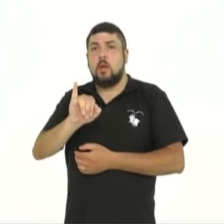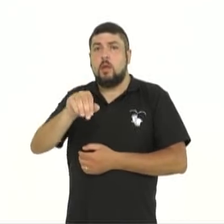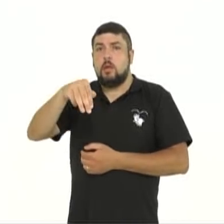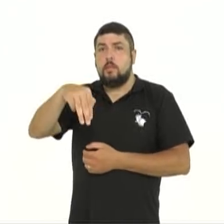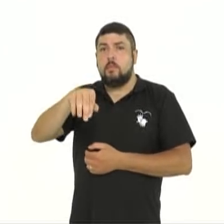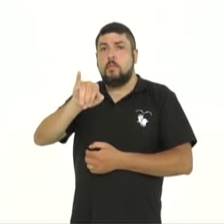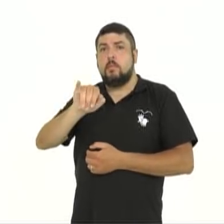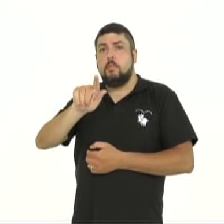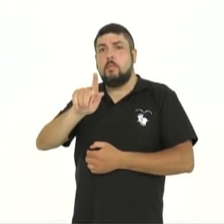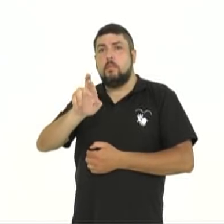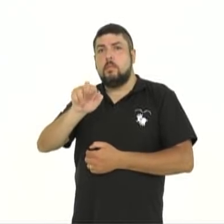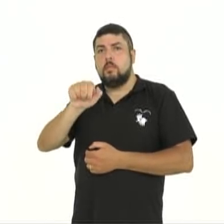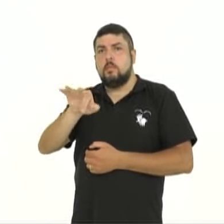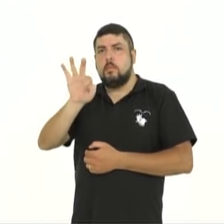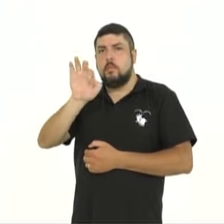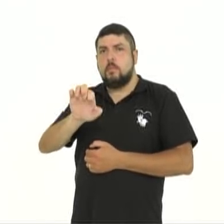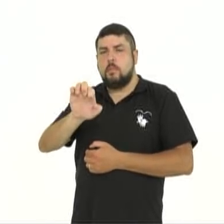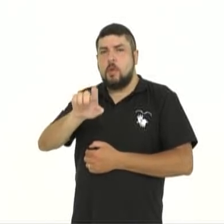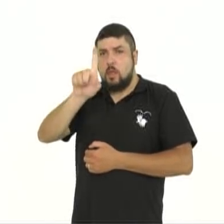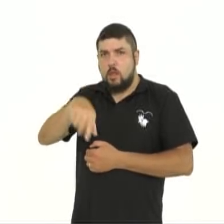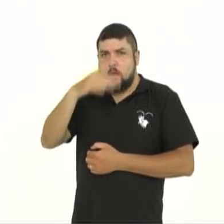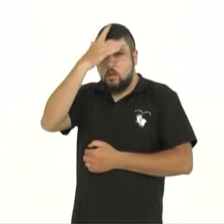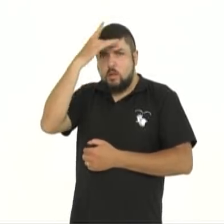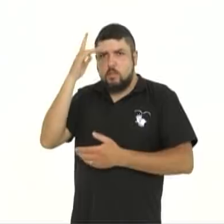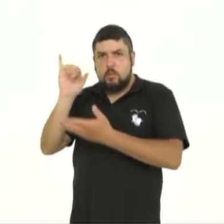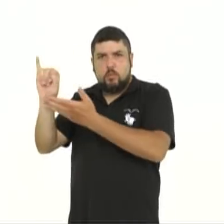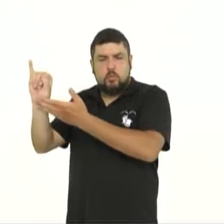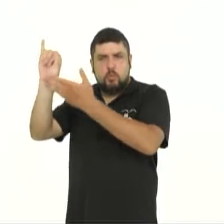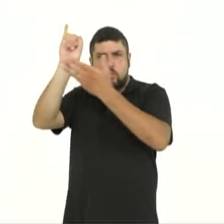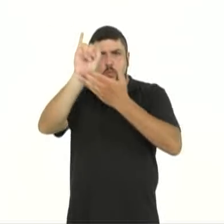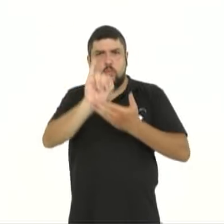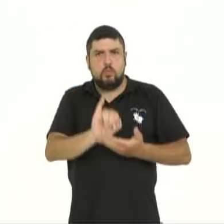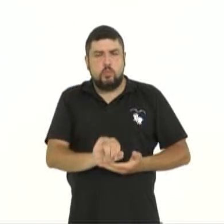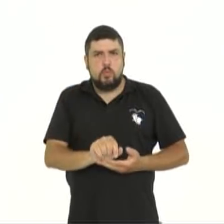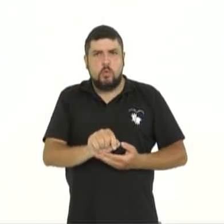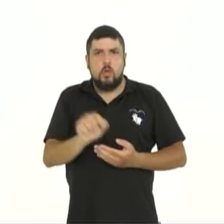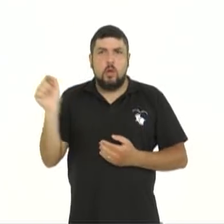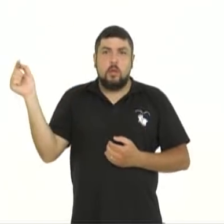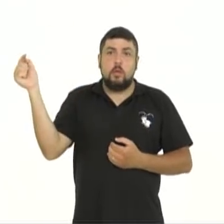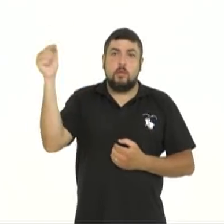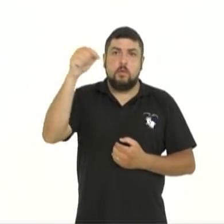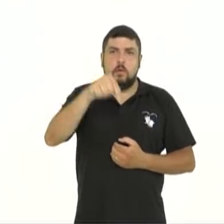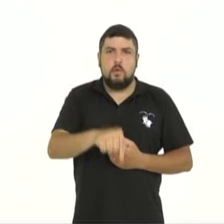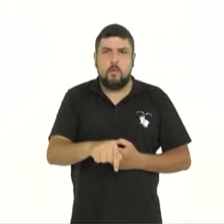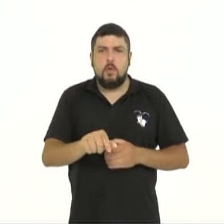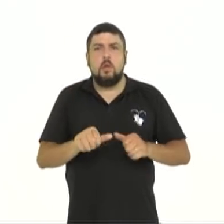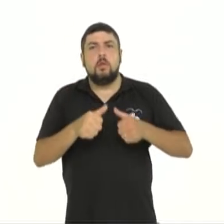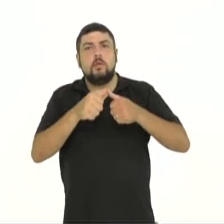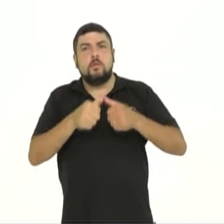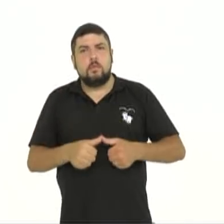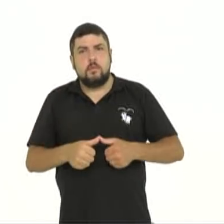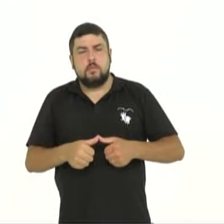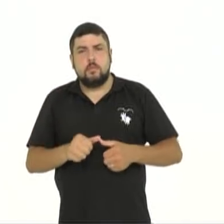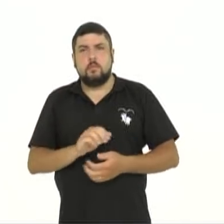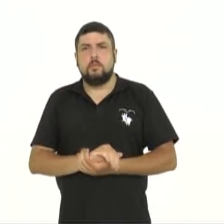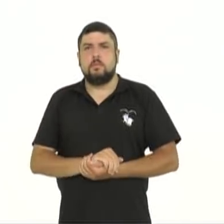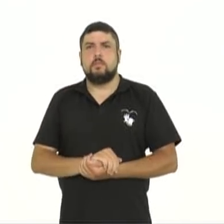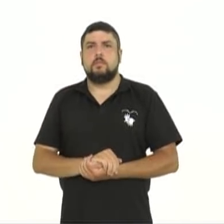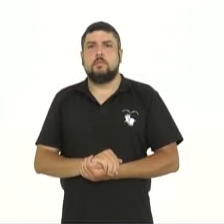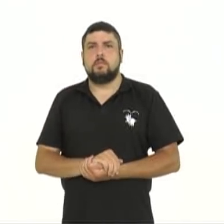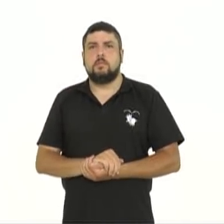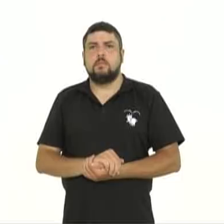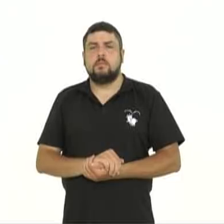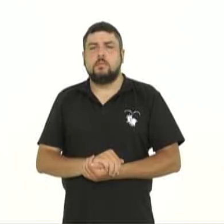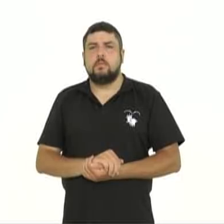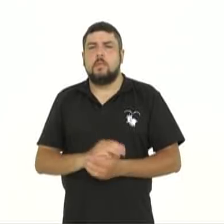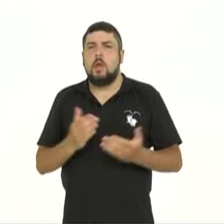pessoas que adentraram a um território permanecendo nele. Né? Então, vamos agora aqui fazer